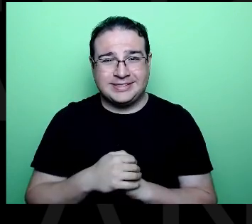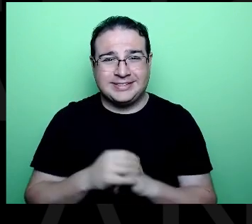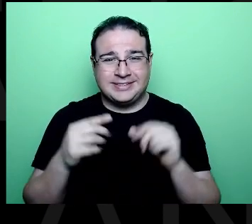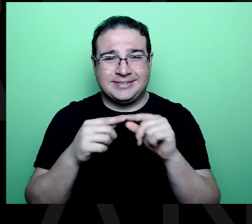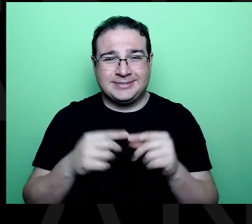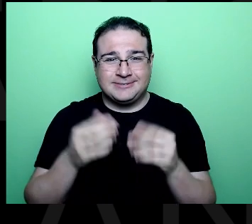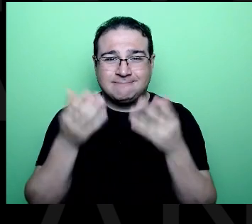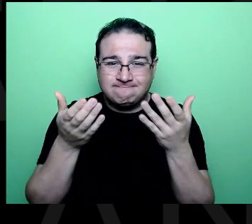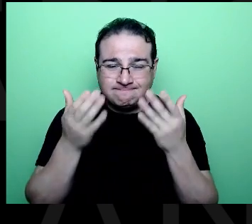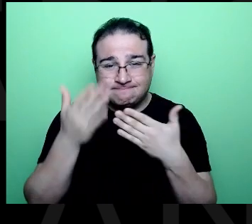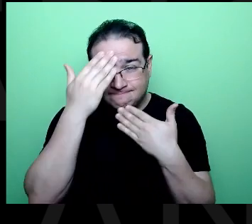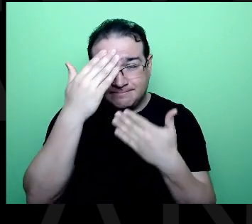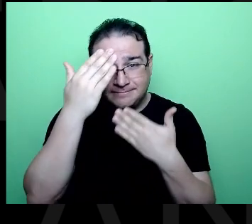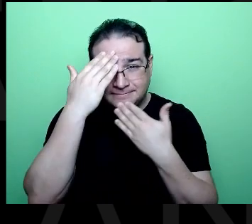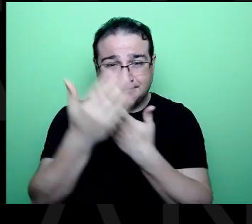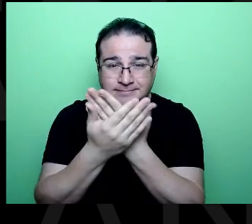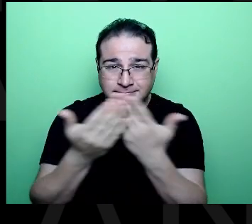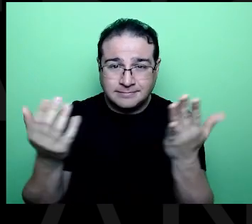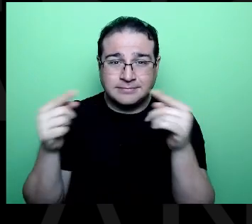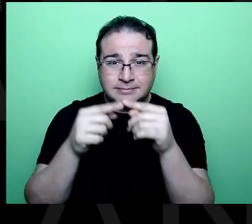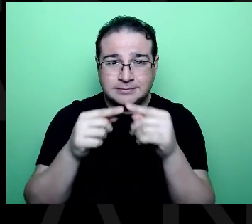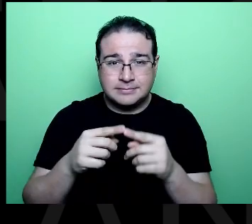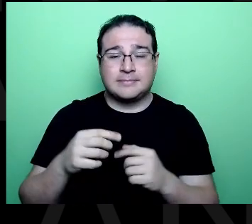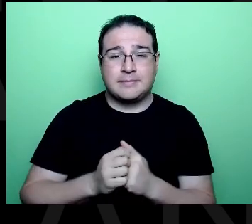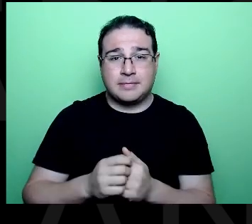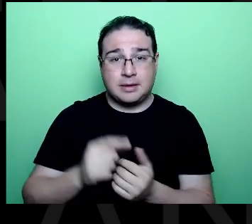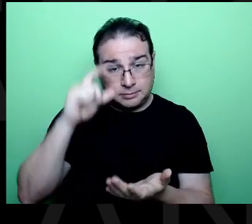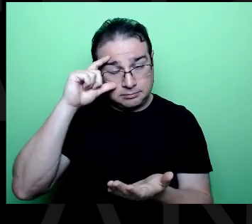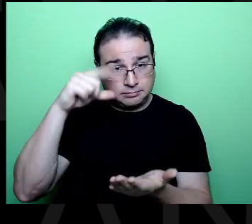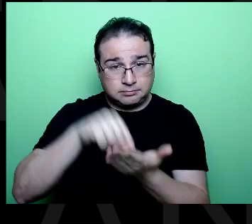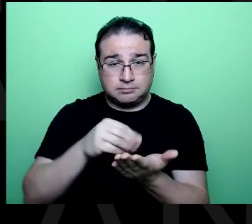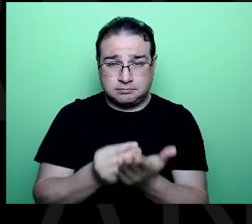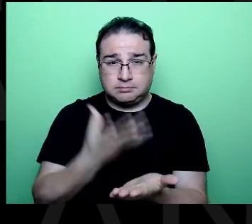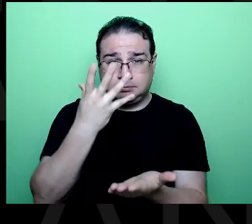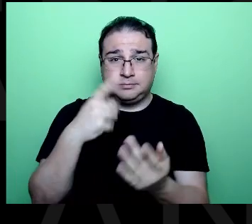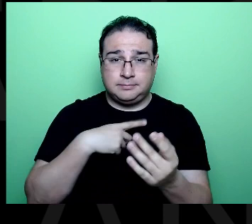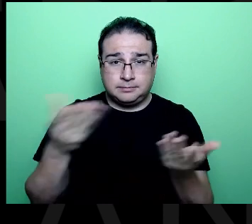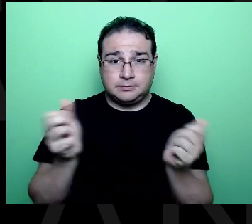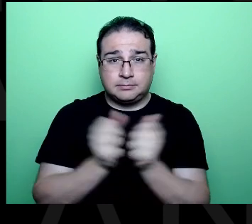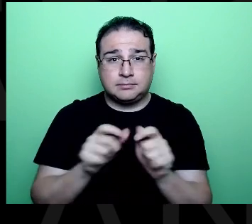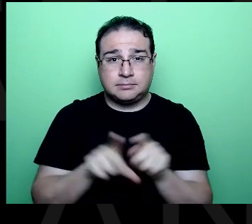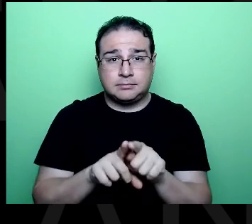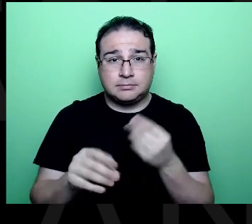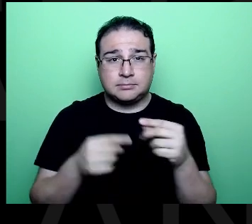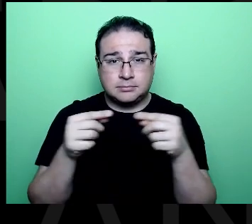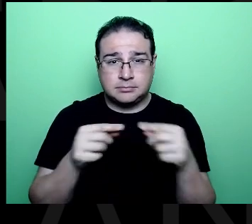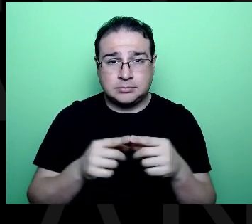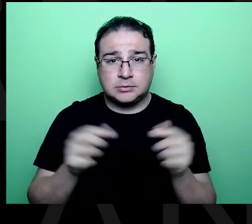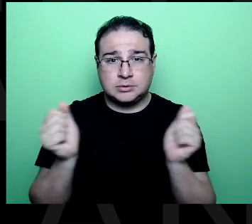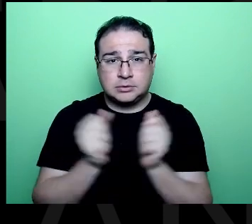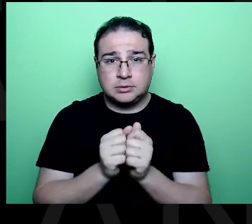quero agradecer demais a Mário de Andrade aí pelo convite, de ter a oportunidade de mediar esse